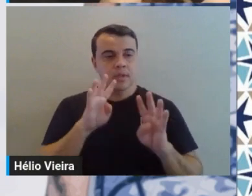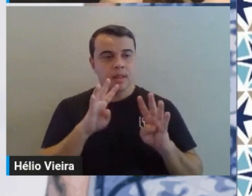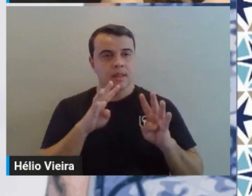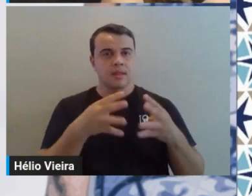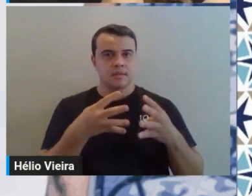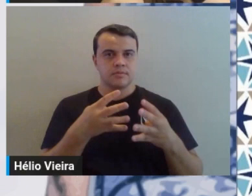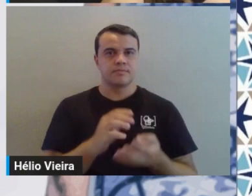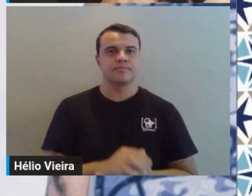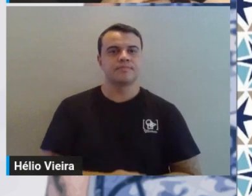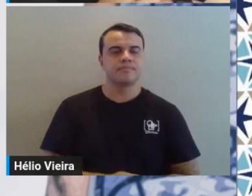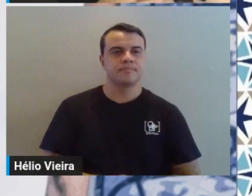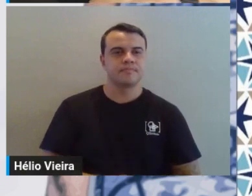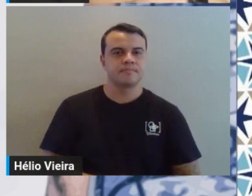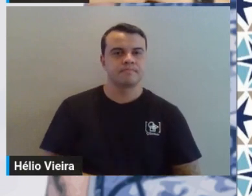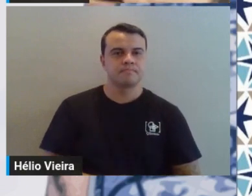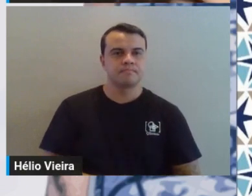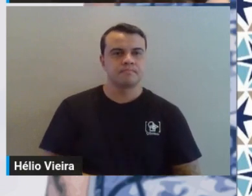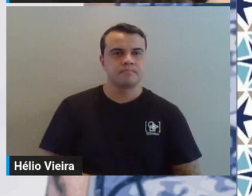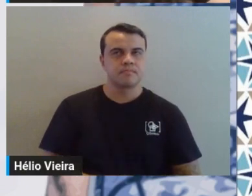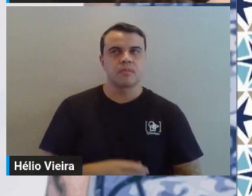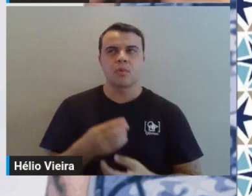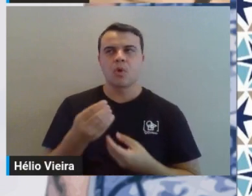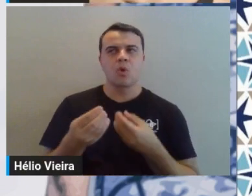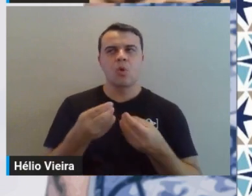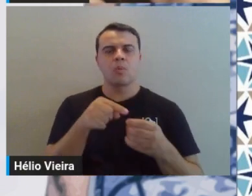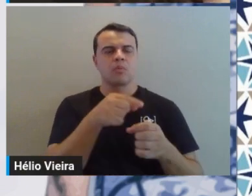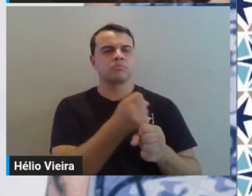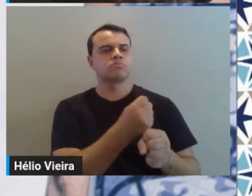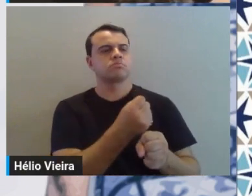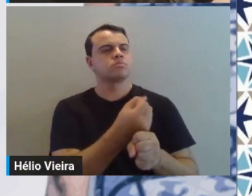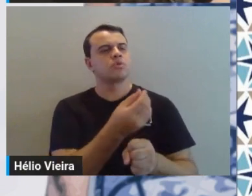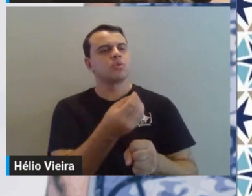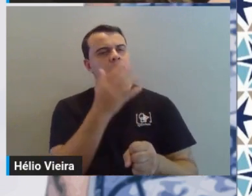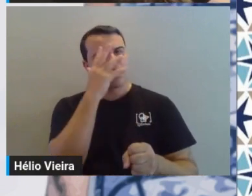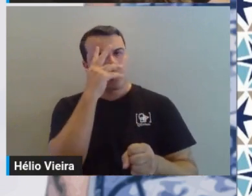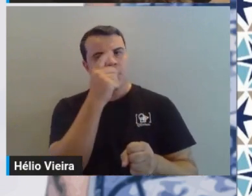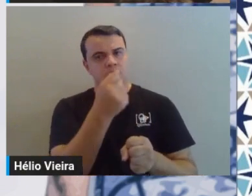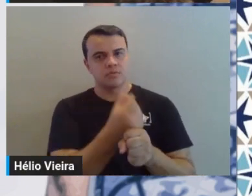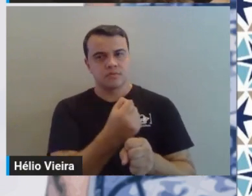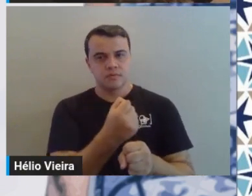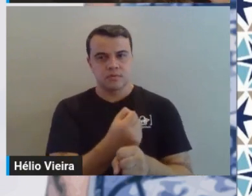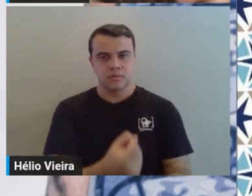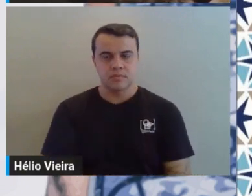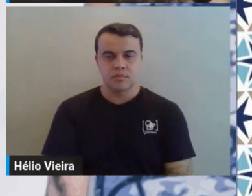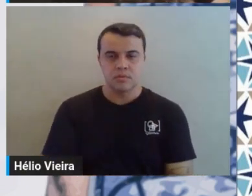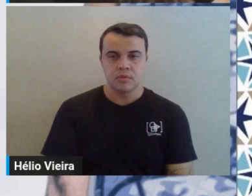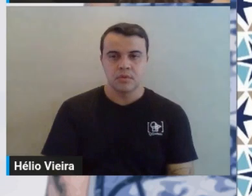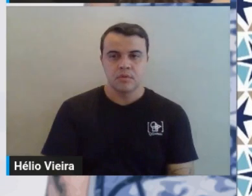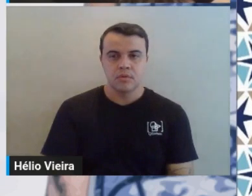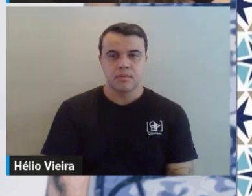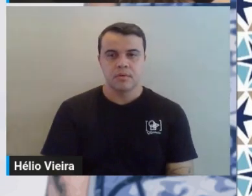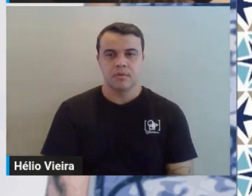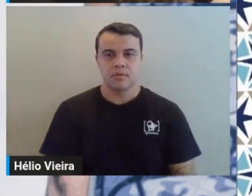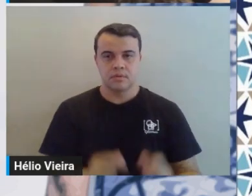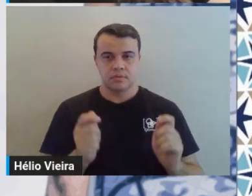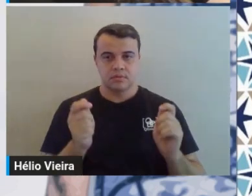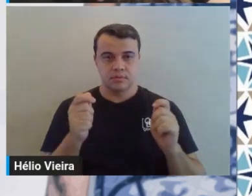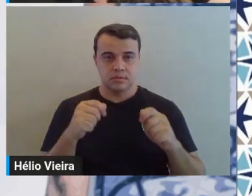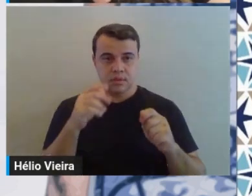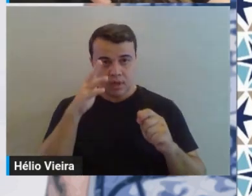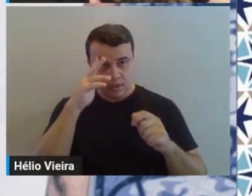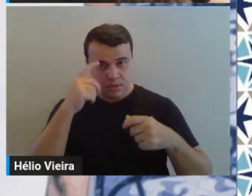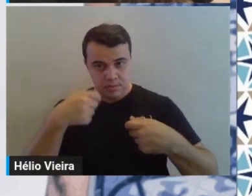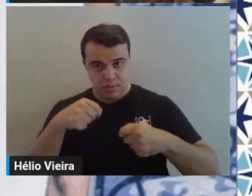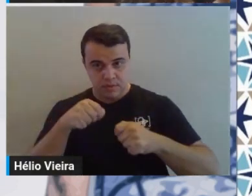atenção? E como que são feitos? Como que você acha que são feitos? Né? O que é necessário? Você acha que foi